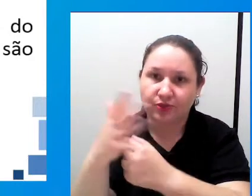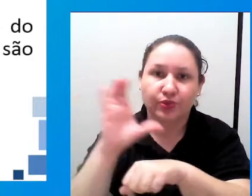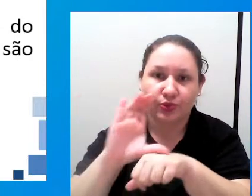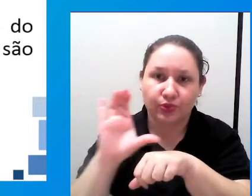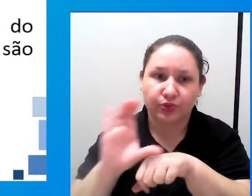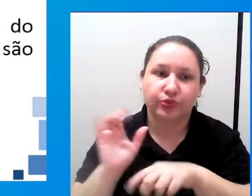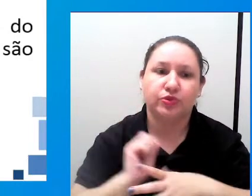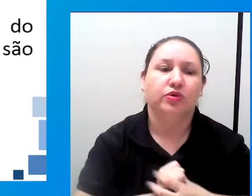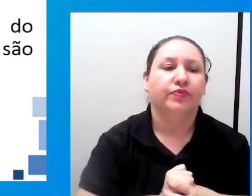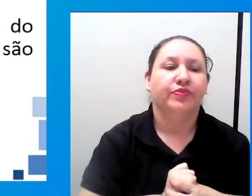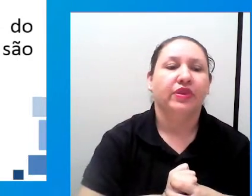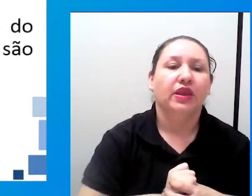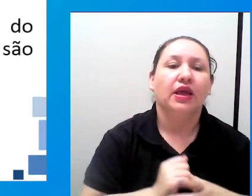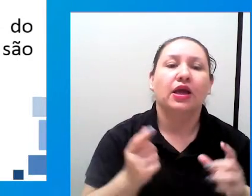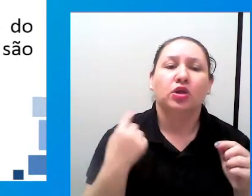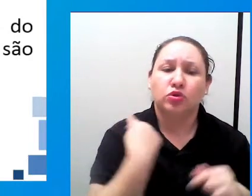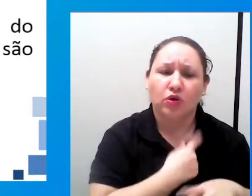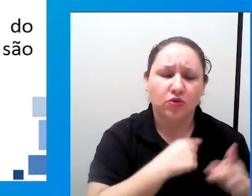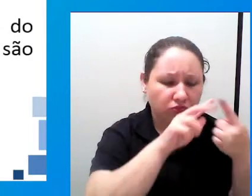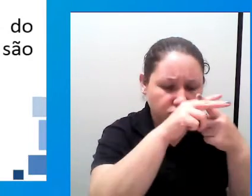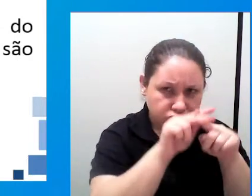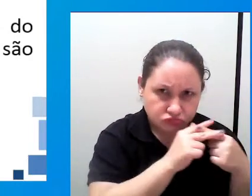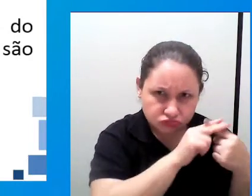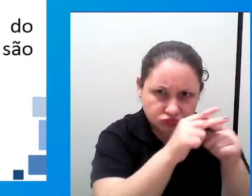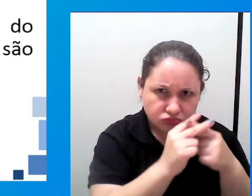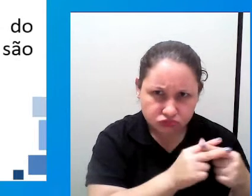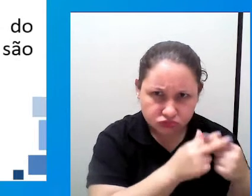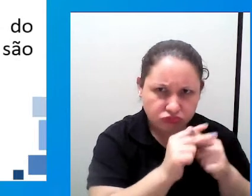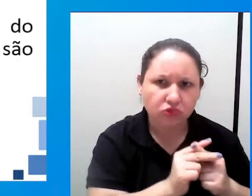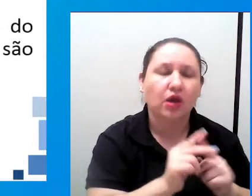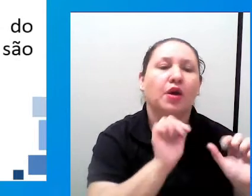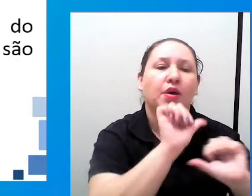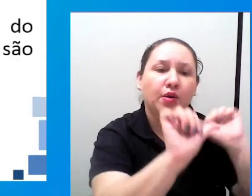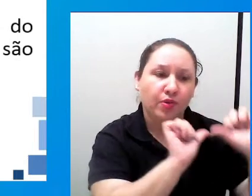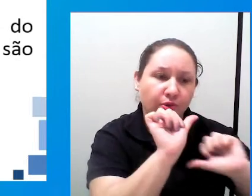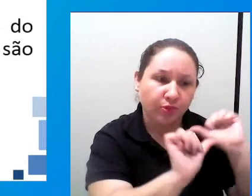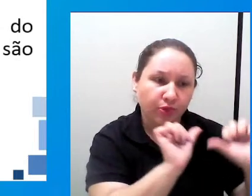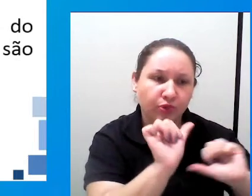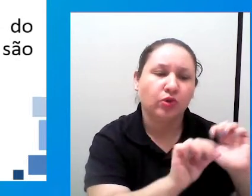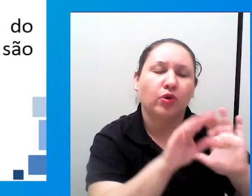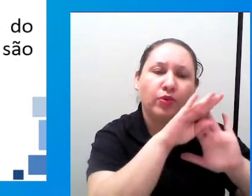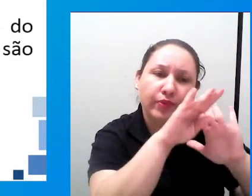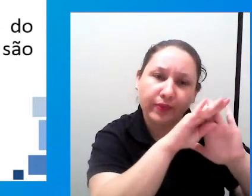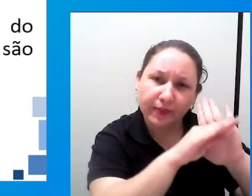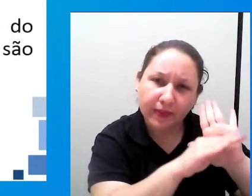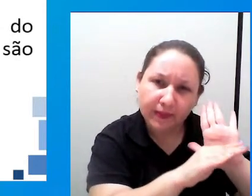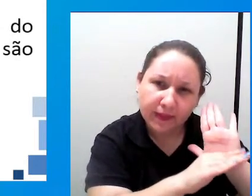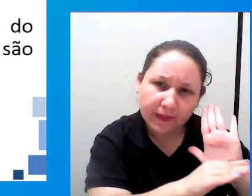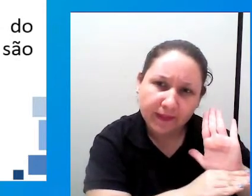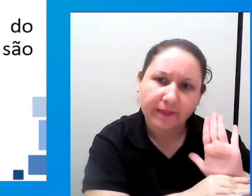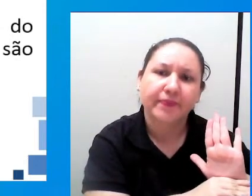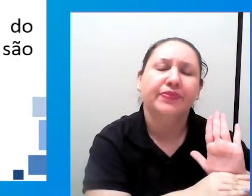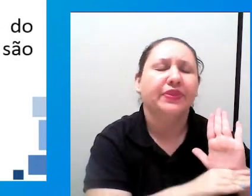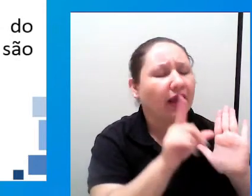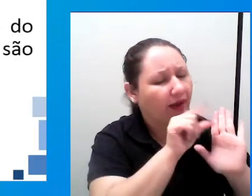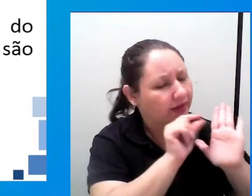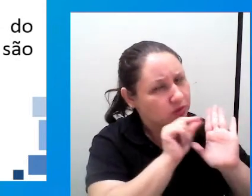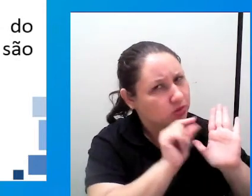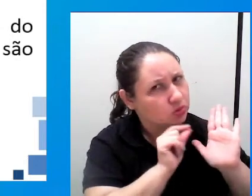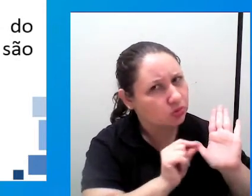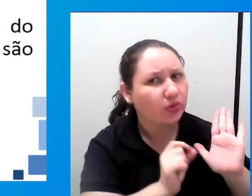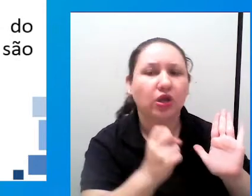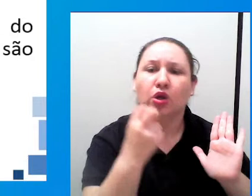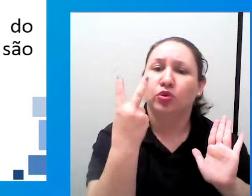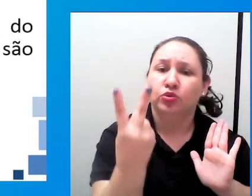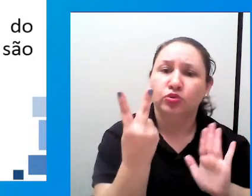um pouquinho nossa matriz, nós trouxemos 2 disciplinas que achamos que eram chave para que a curricularização fosse possível.